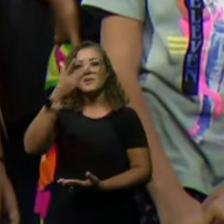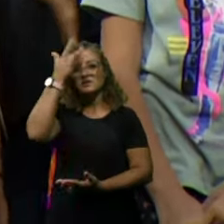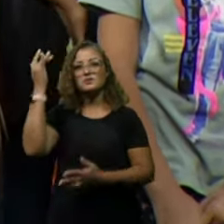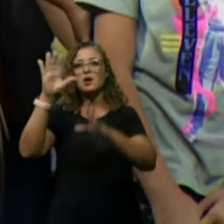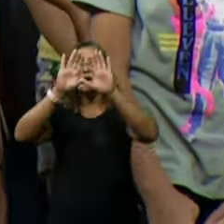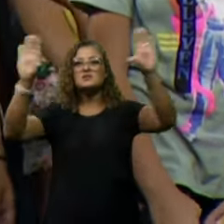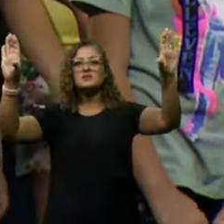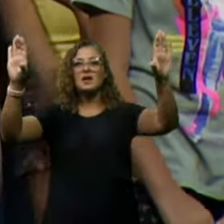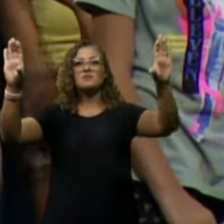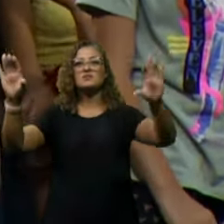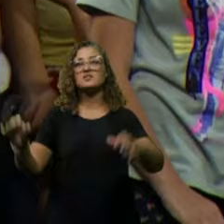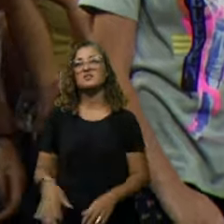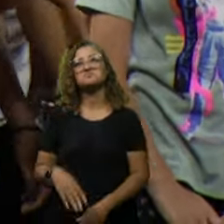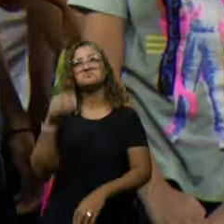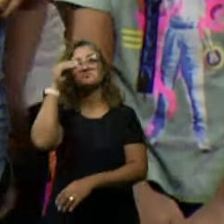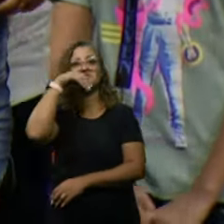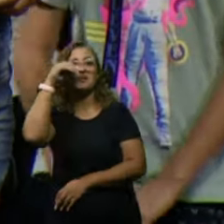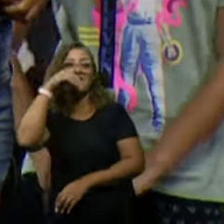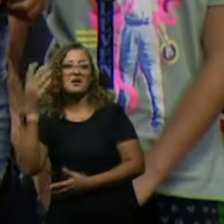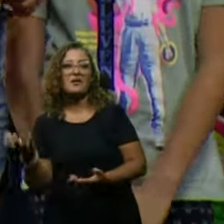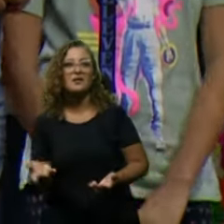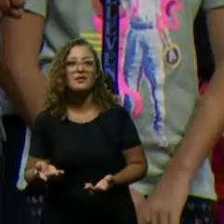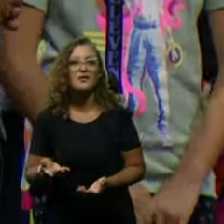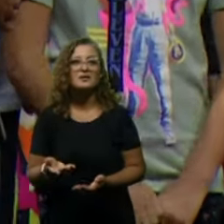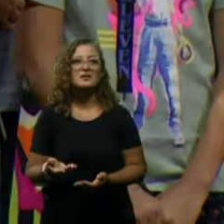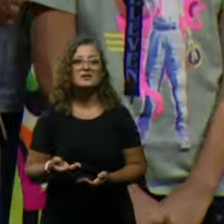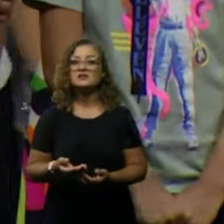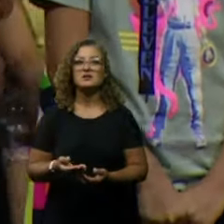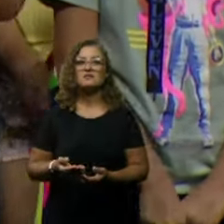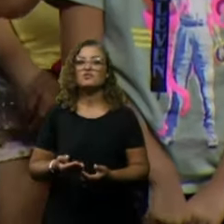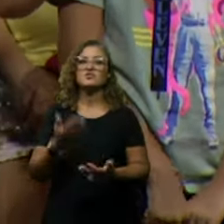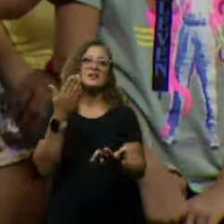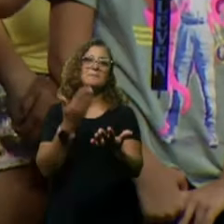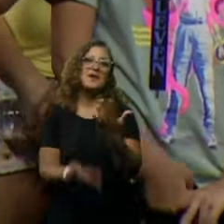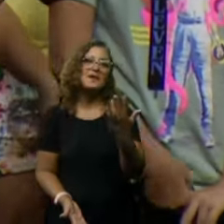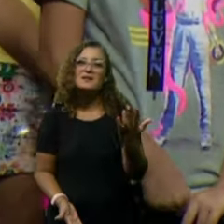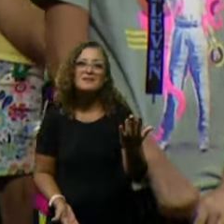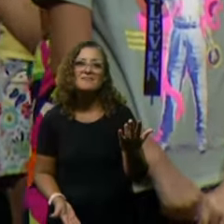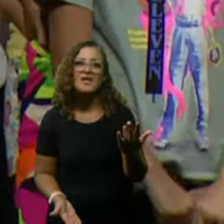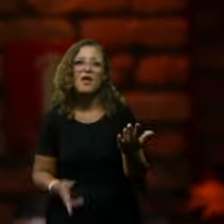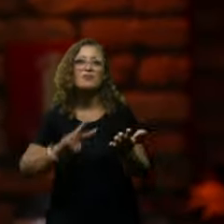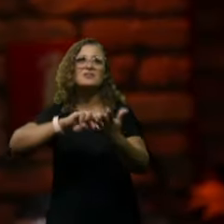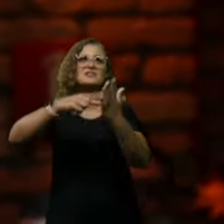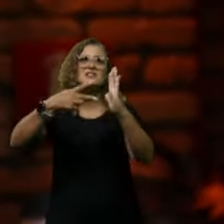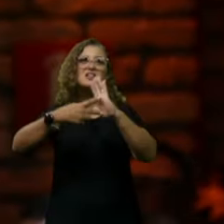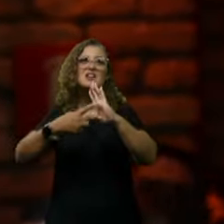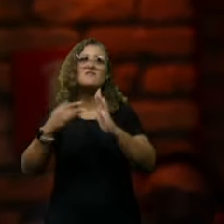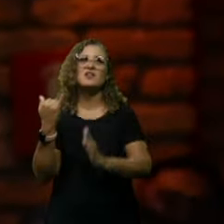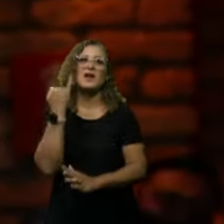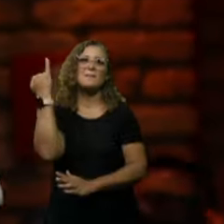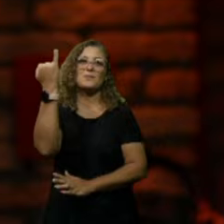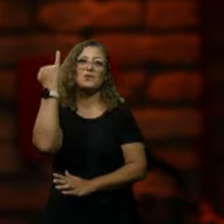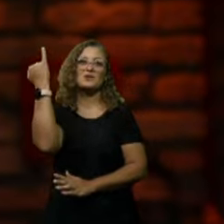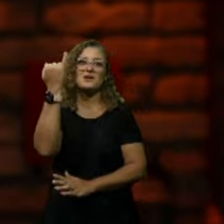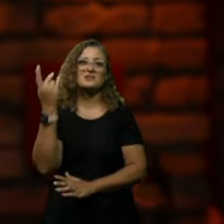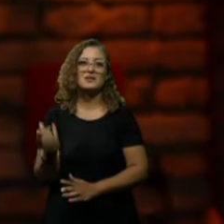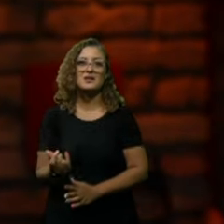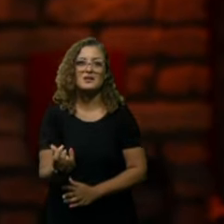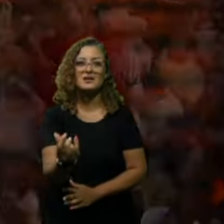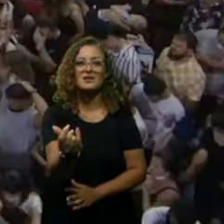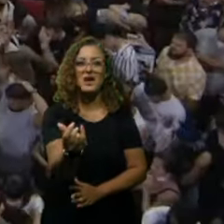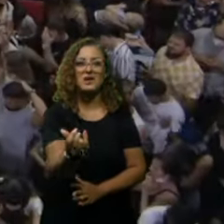anestesiado que não sente hoje vamos apresentar isso diante de Deus agora e fecha os seus olhos converso a